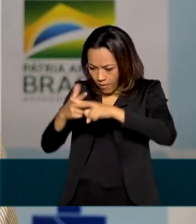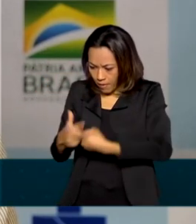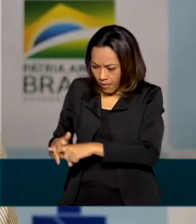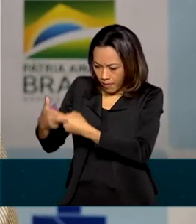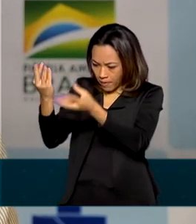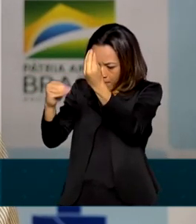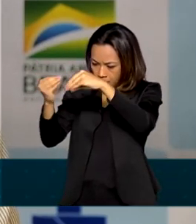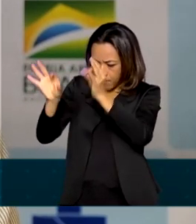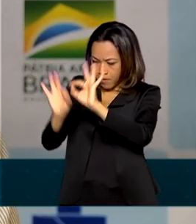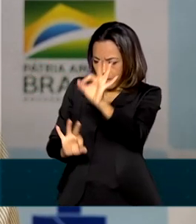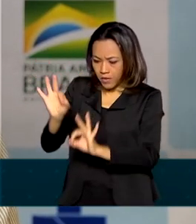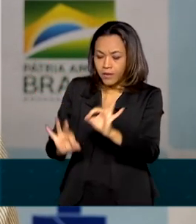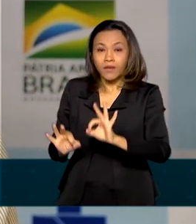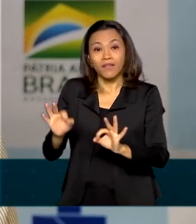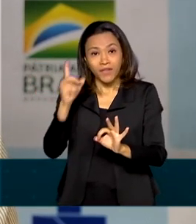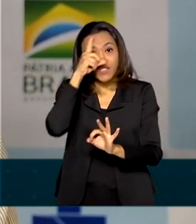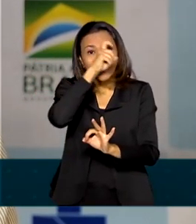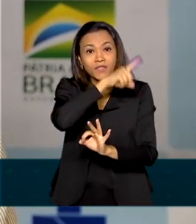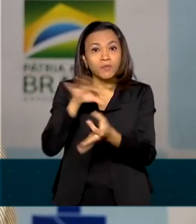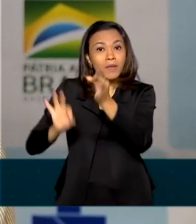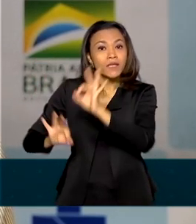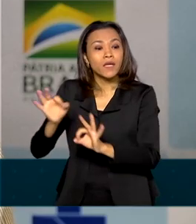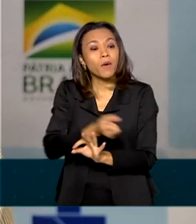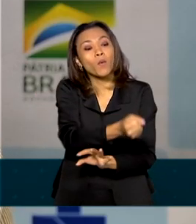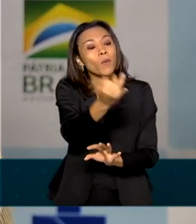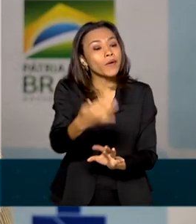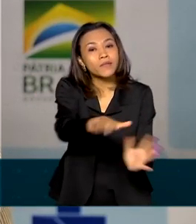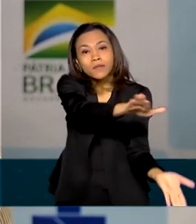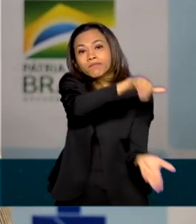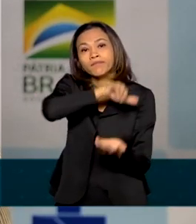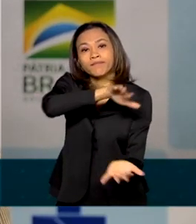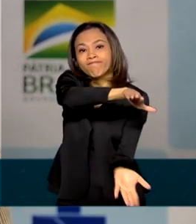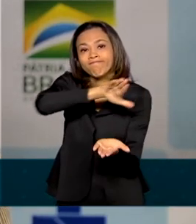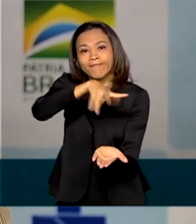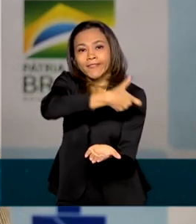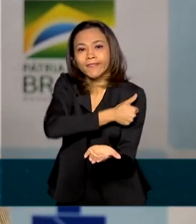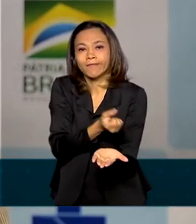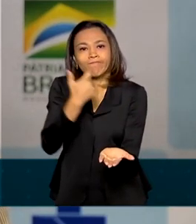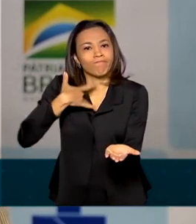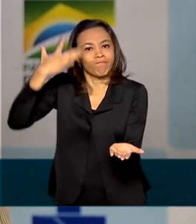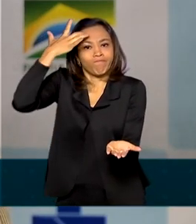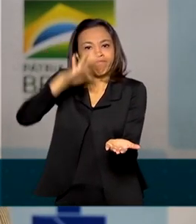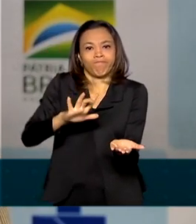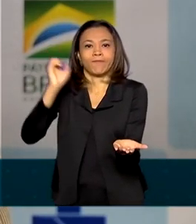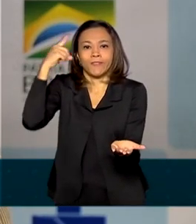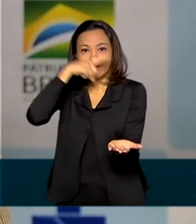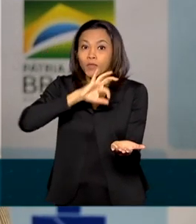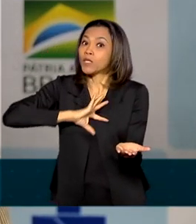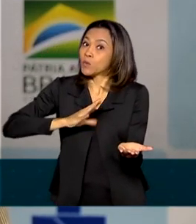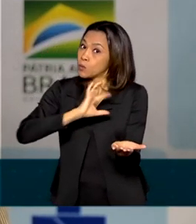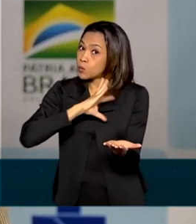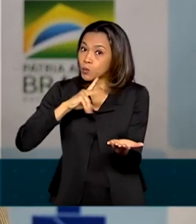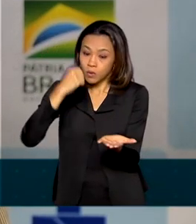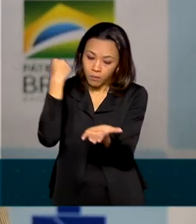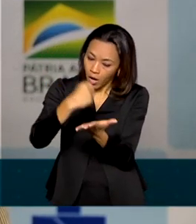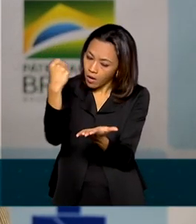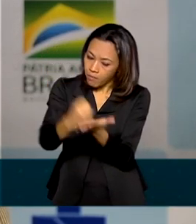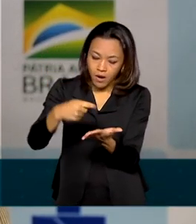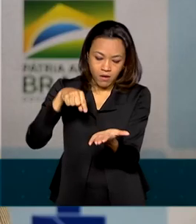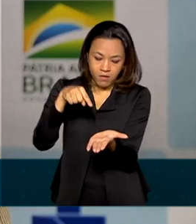difícil planejar sem nós termos a confirmação do que vamos receber. Tudo previsto em contrato. Por isso,